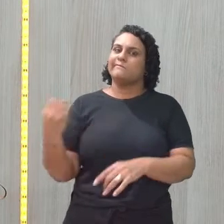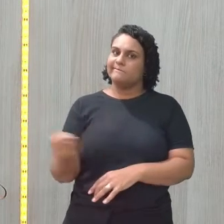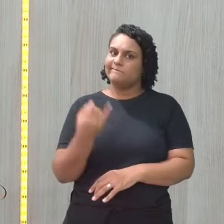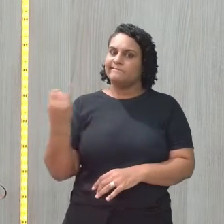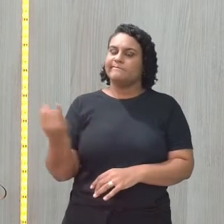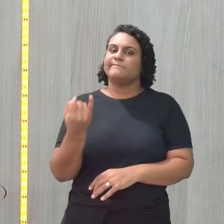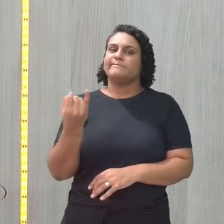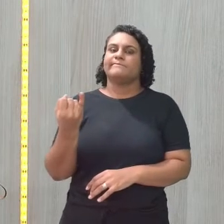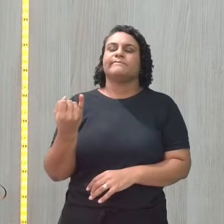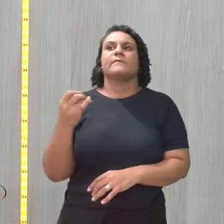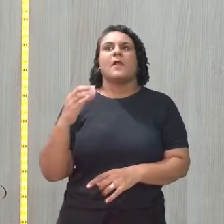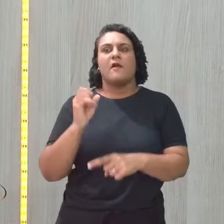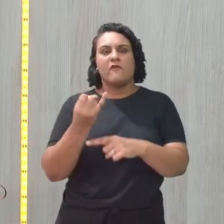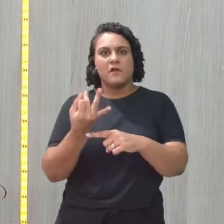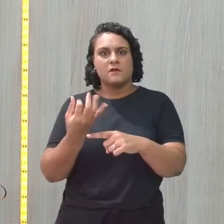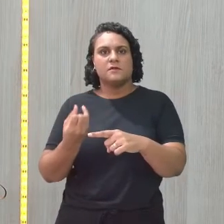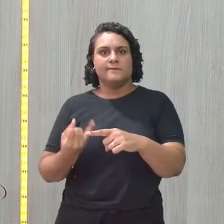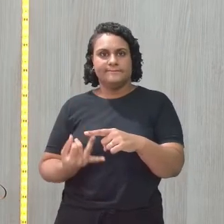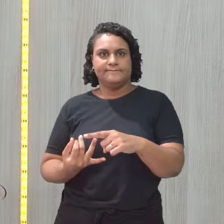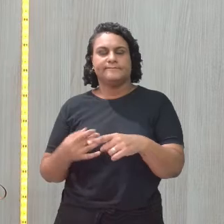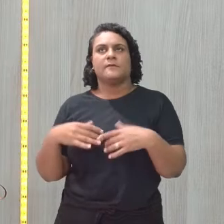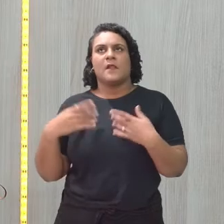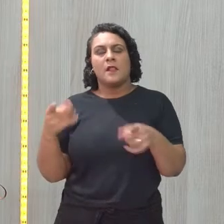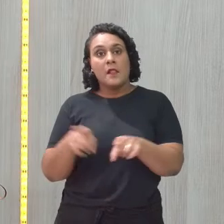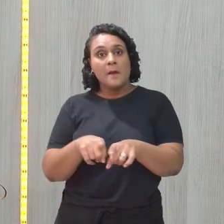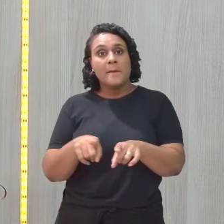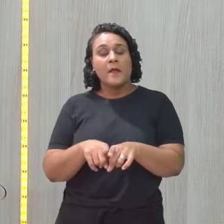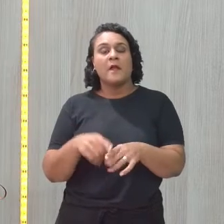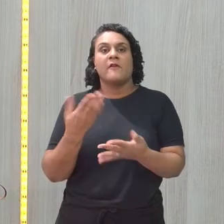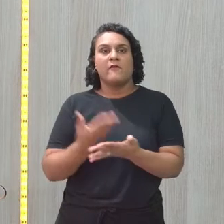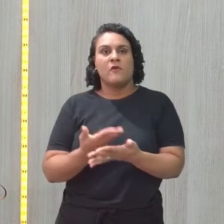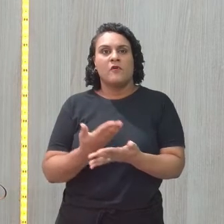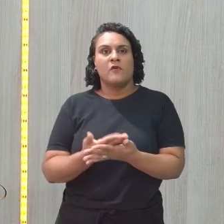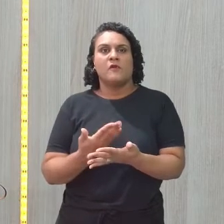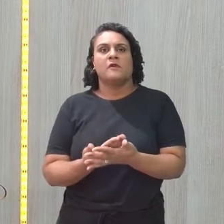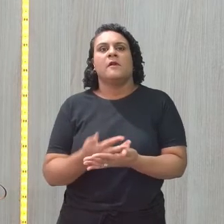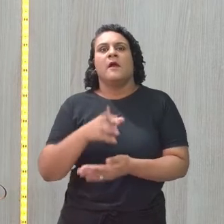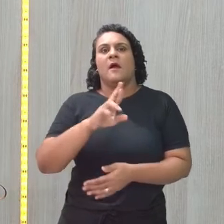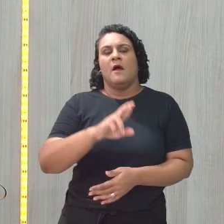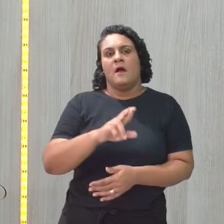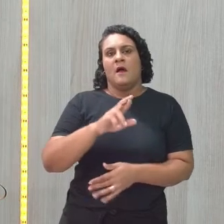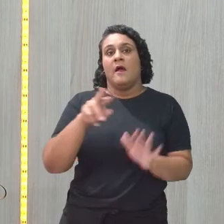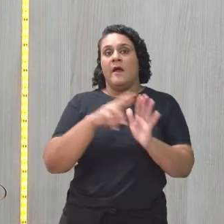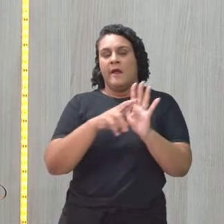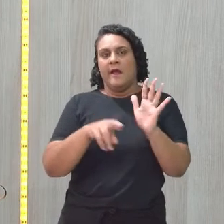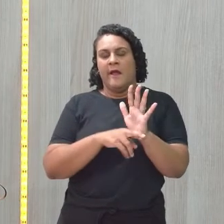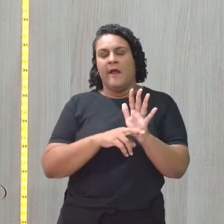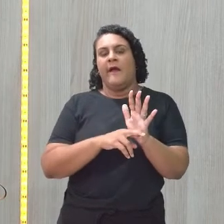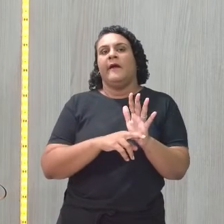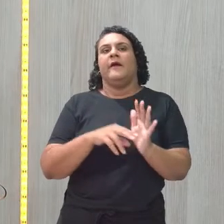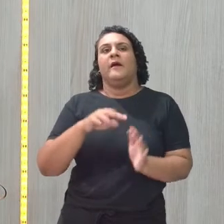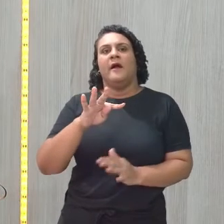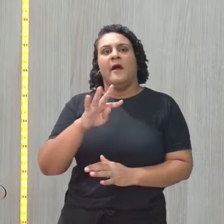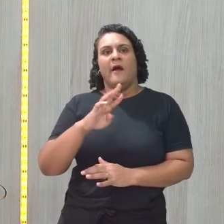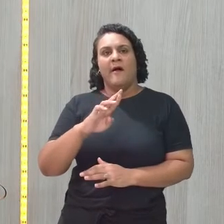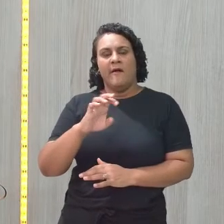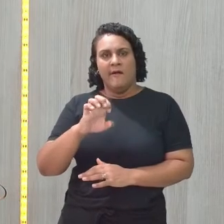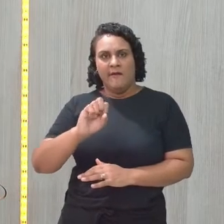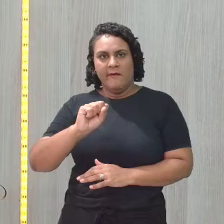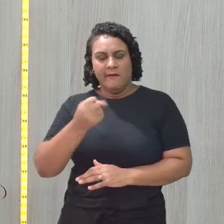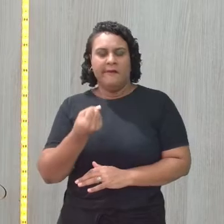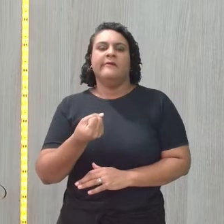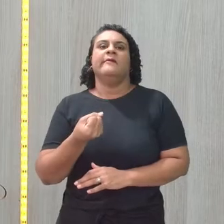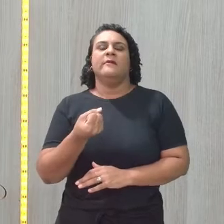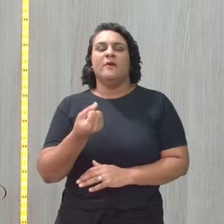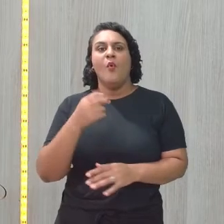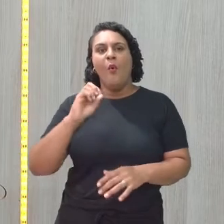Quando você for estudar, por exemplo, a ideia de regras de três, proporcionalidades na aritmética, ou quando